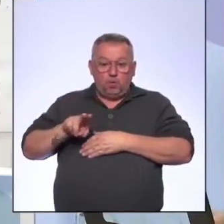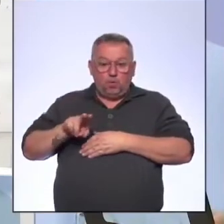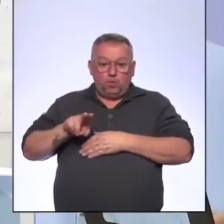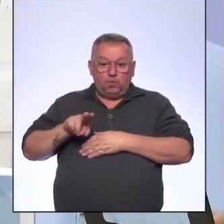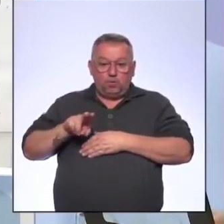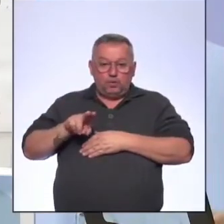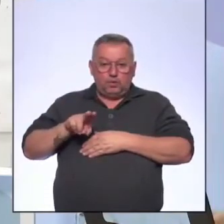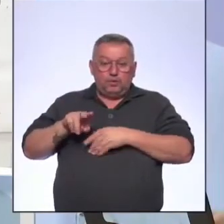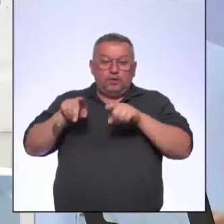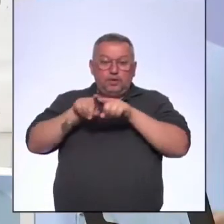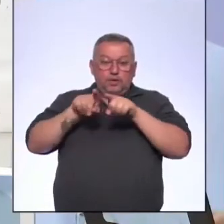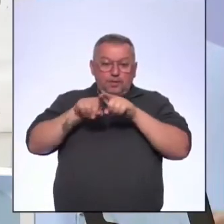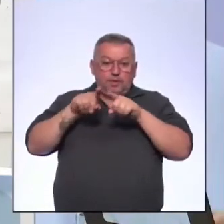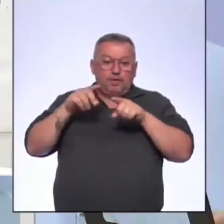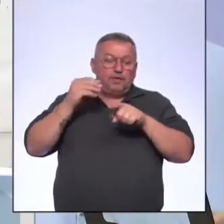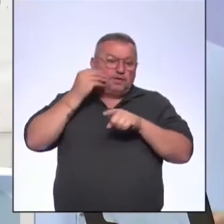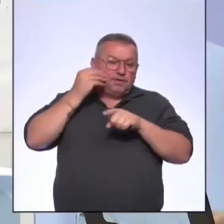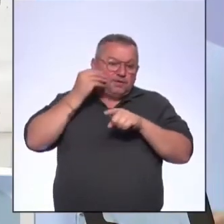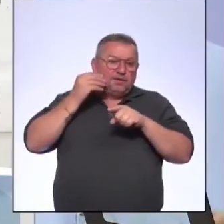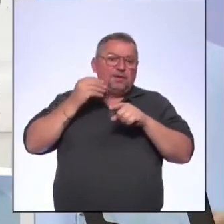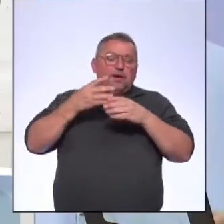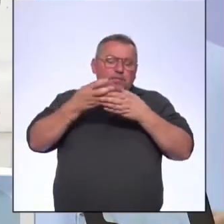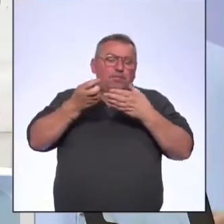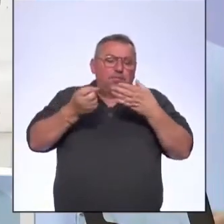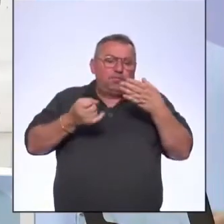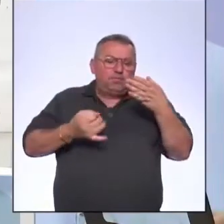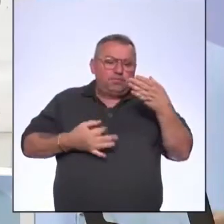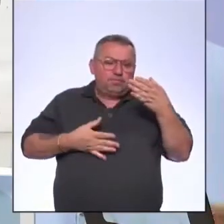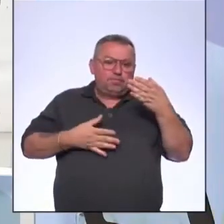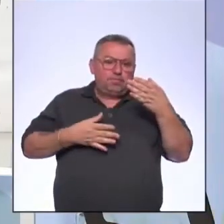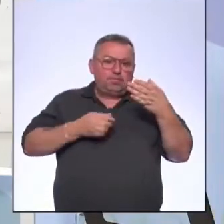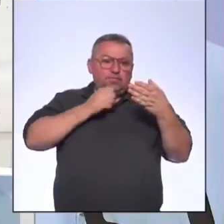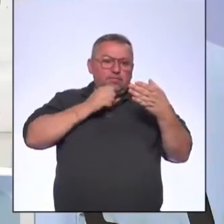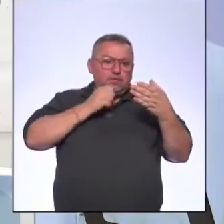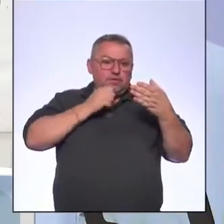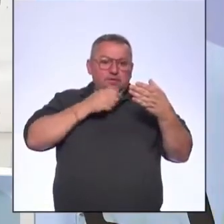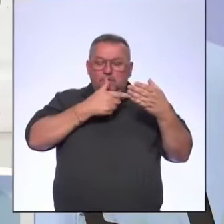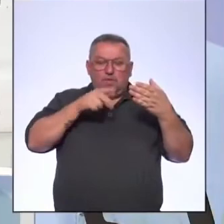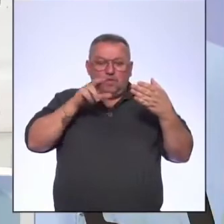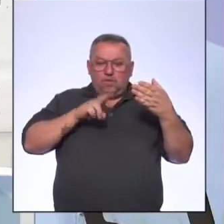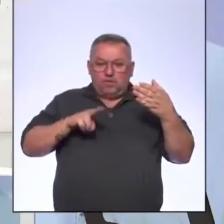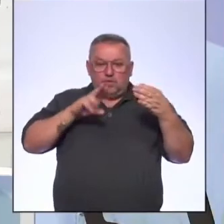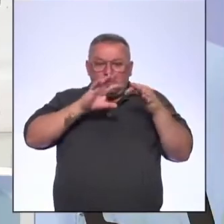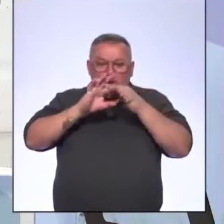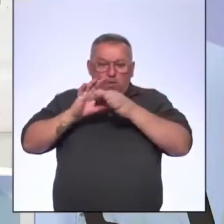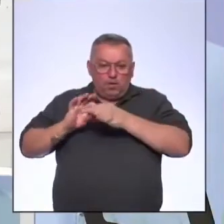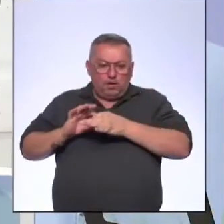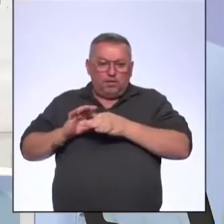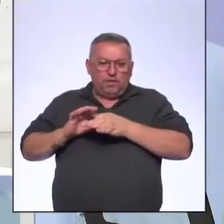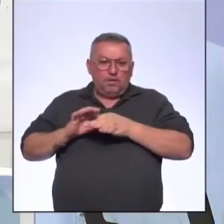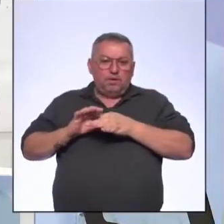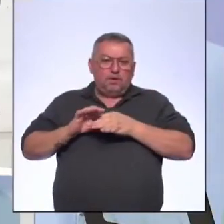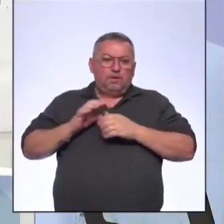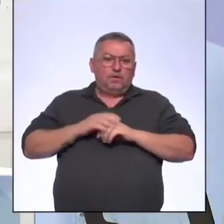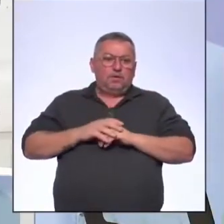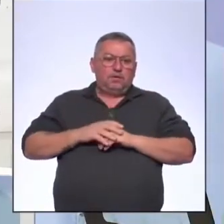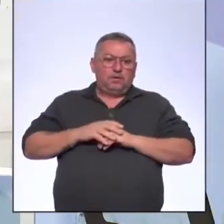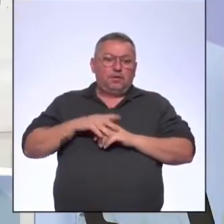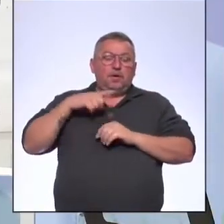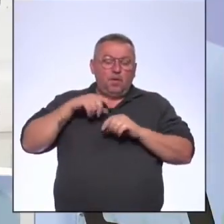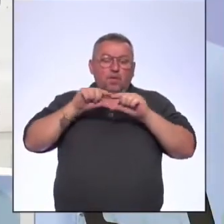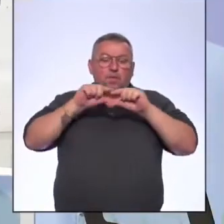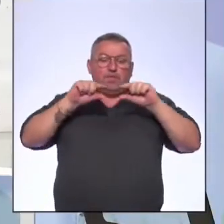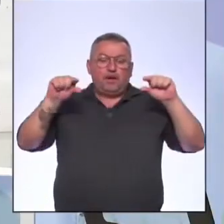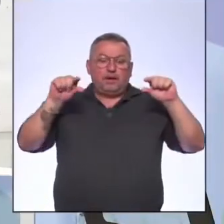E ainda assim, a gente tem classificações para as frases que não vêm ao contexto, né? A gente não está aqui para explicar isso, mas vocês